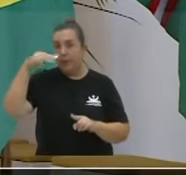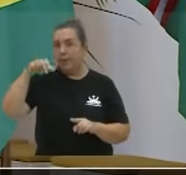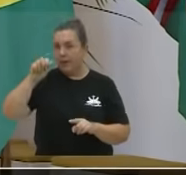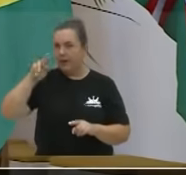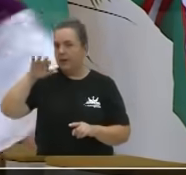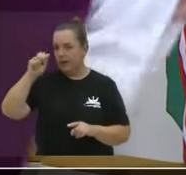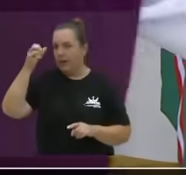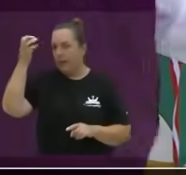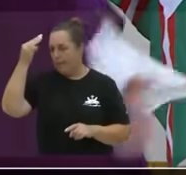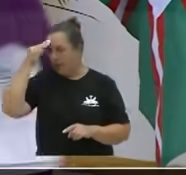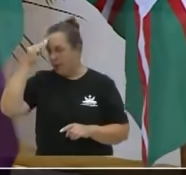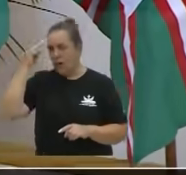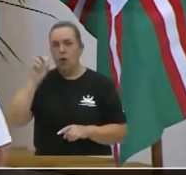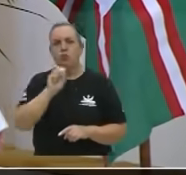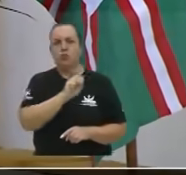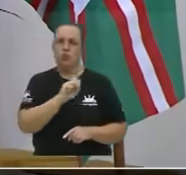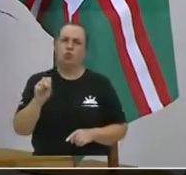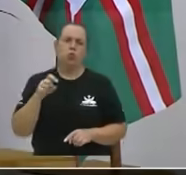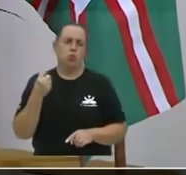Maria, solteirona,